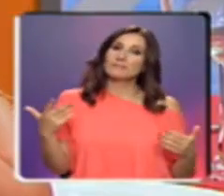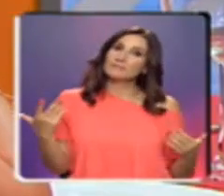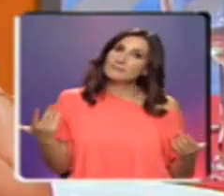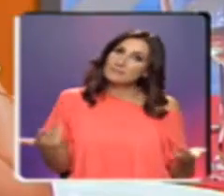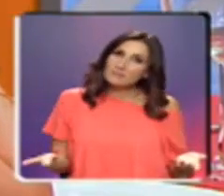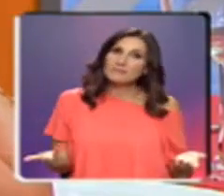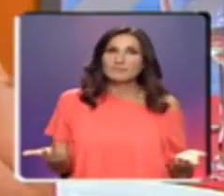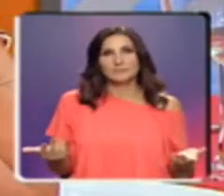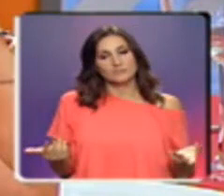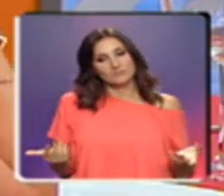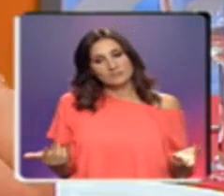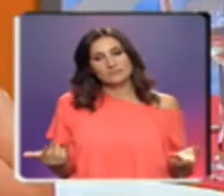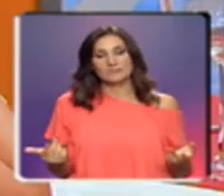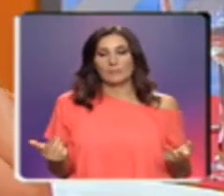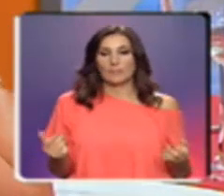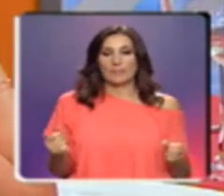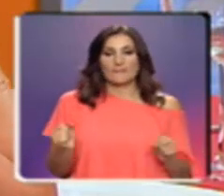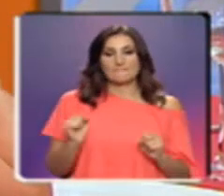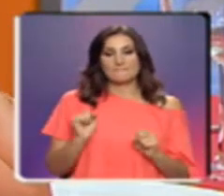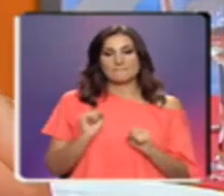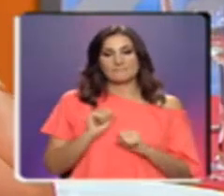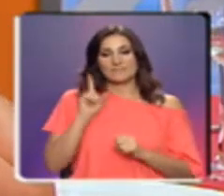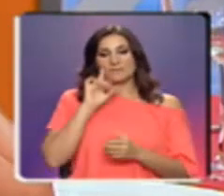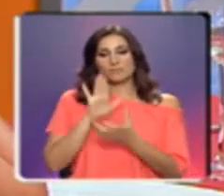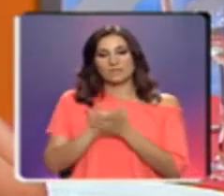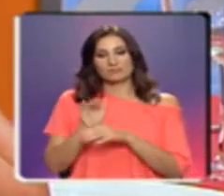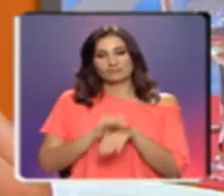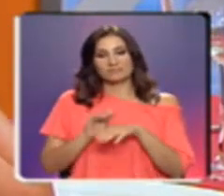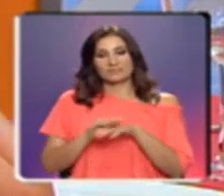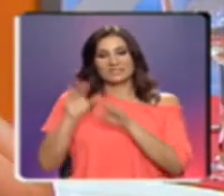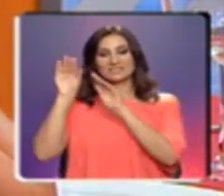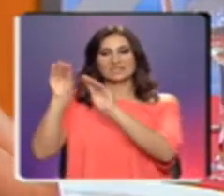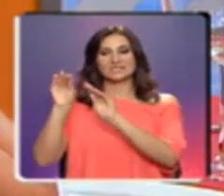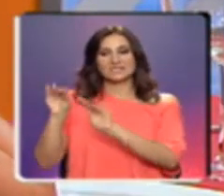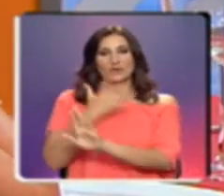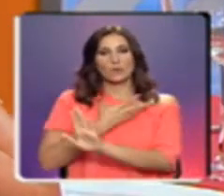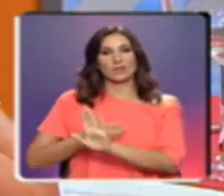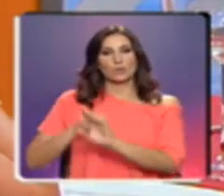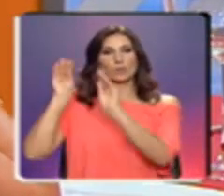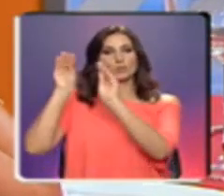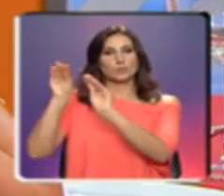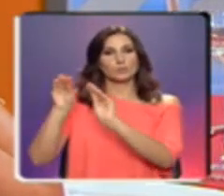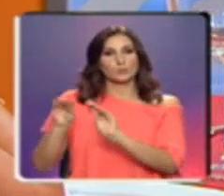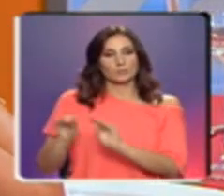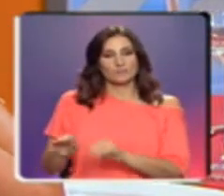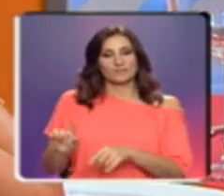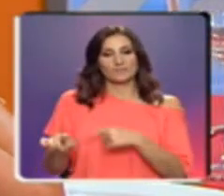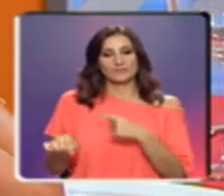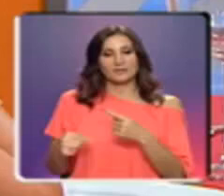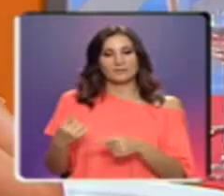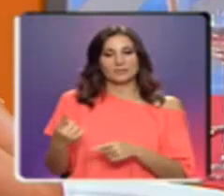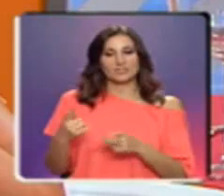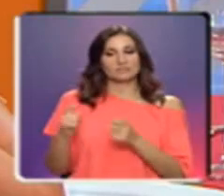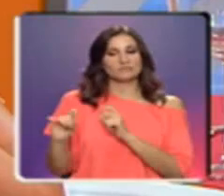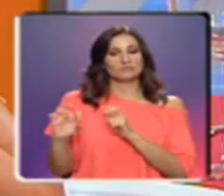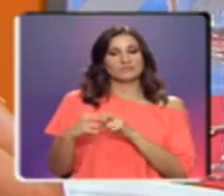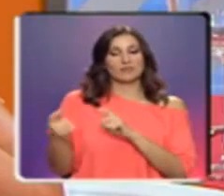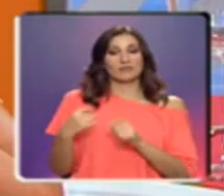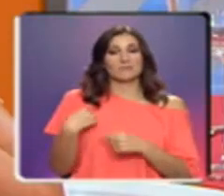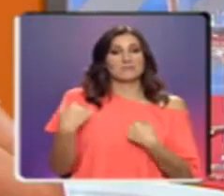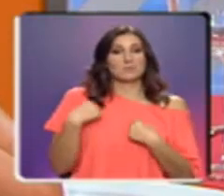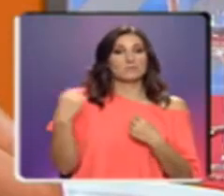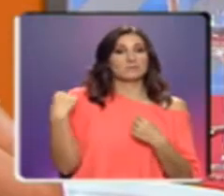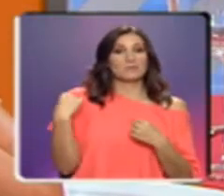momento, a minha estimada esposa colocou numa arrecadação, tivemos um esqui para o Cosmos, como eu digo, eu não conto para